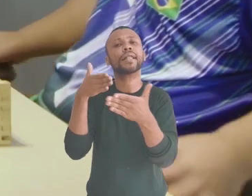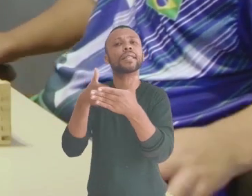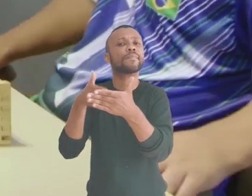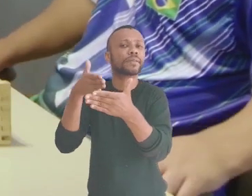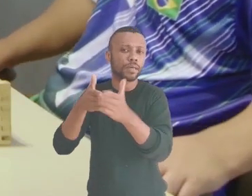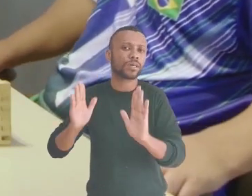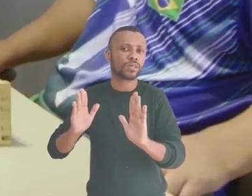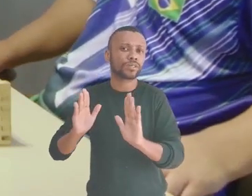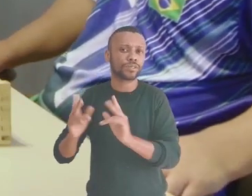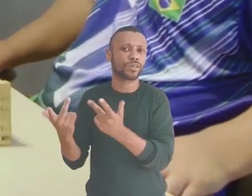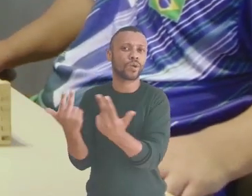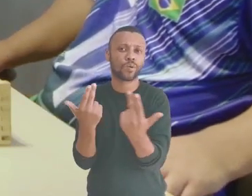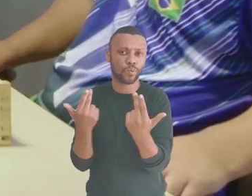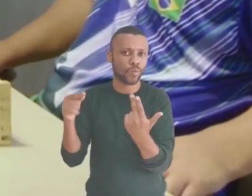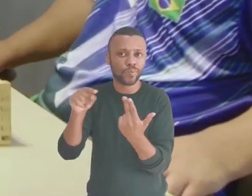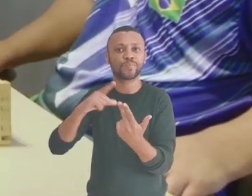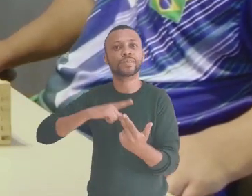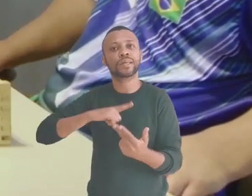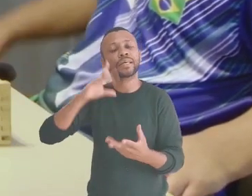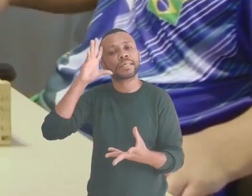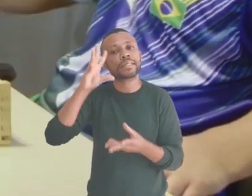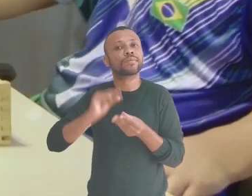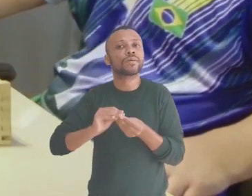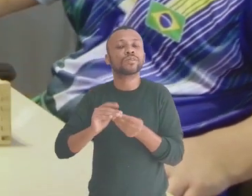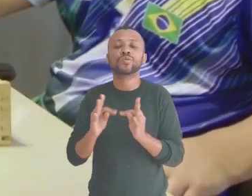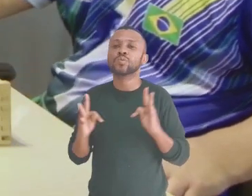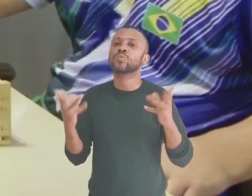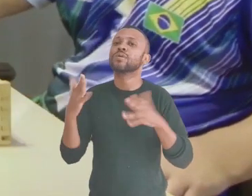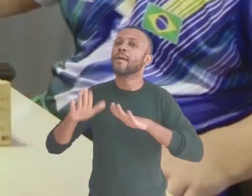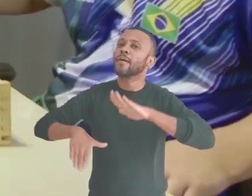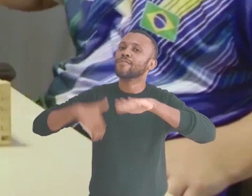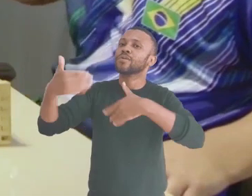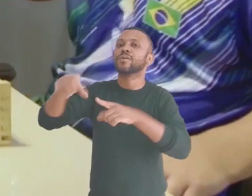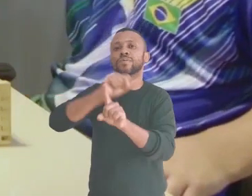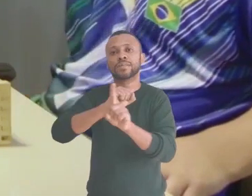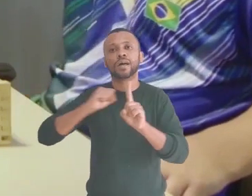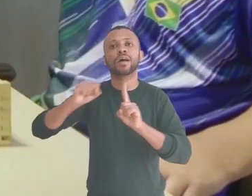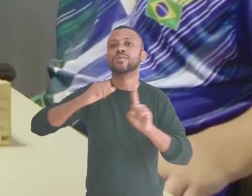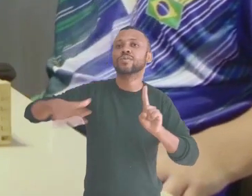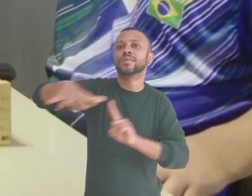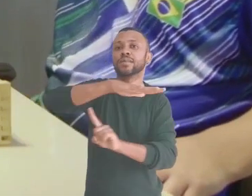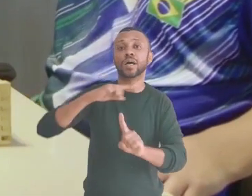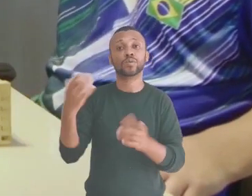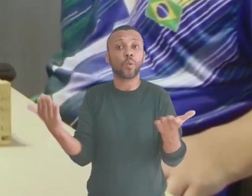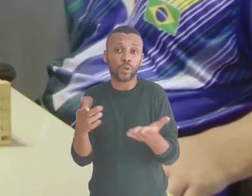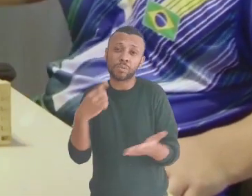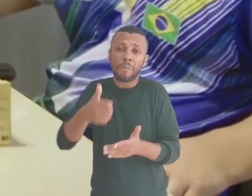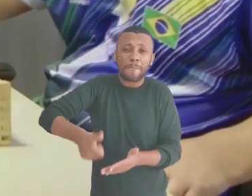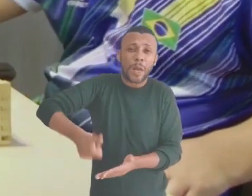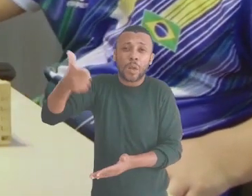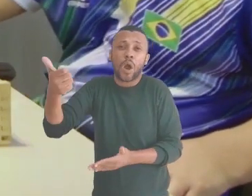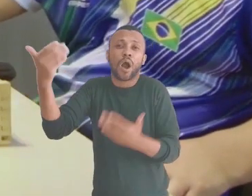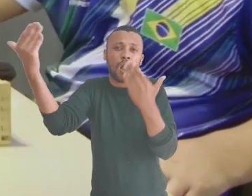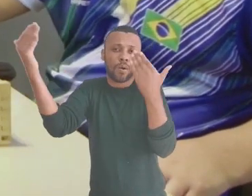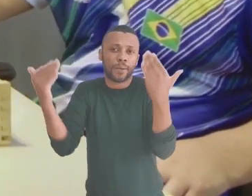tá? Tem que ter esse entendimento de que isso é tudo uma evolução da sociedade. A gente está bem melhor do que estávamos há 20 anos